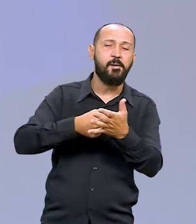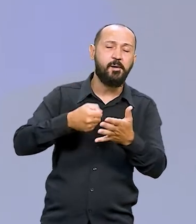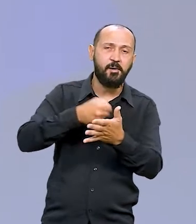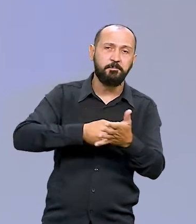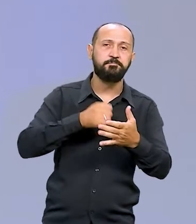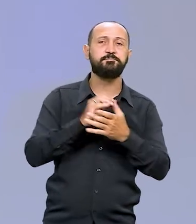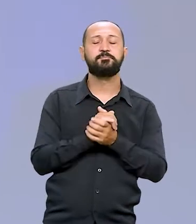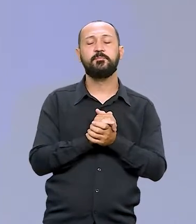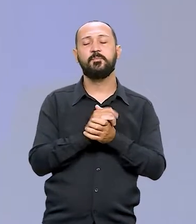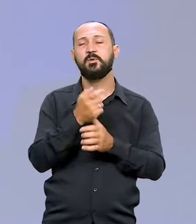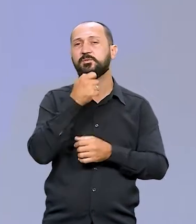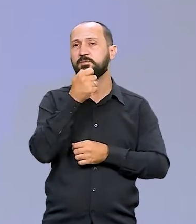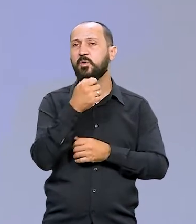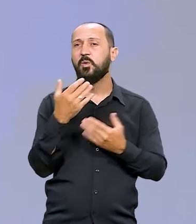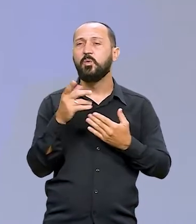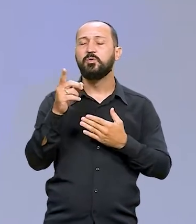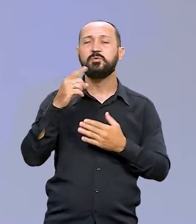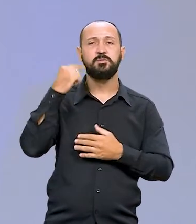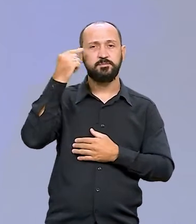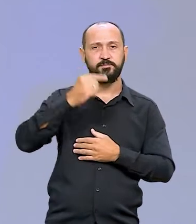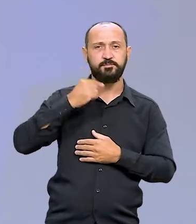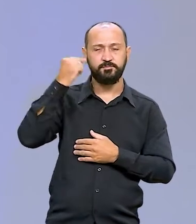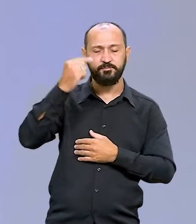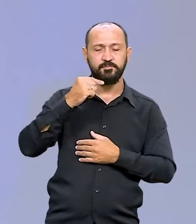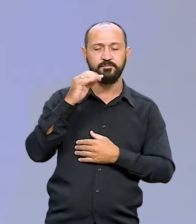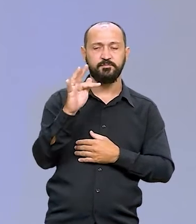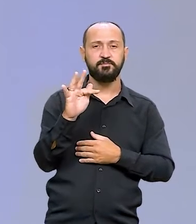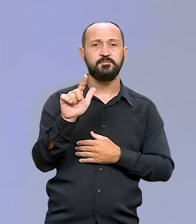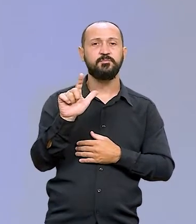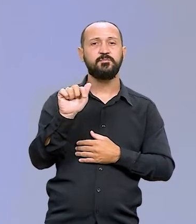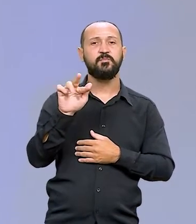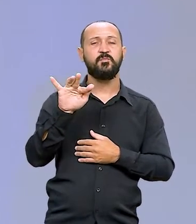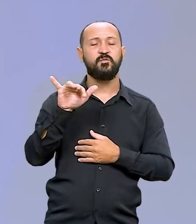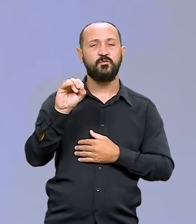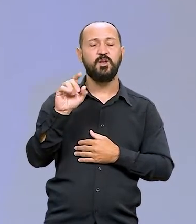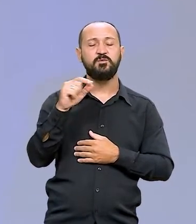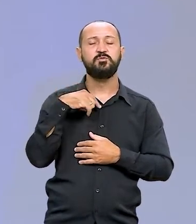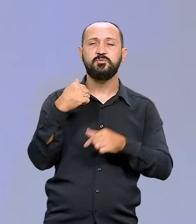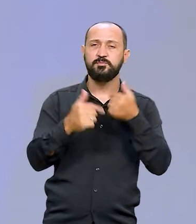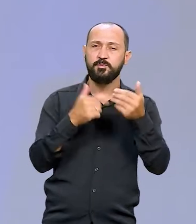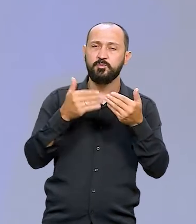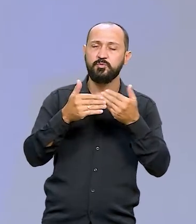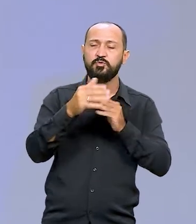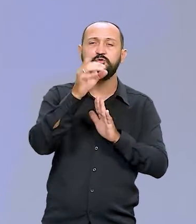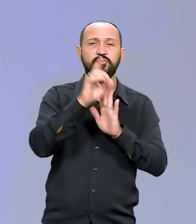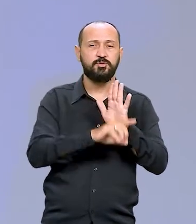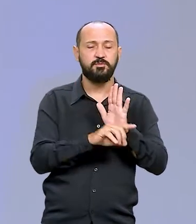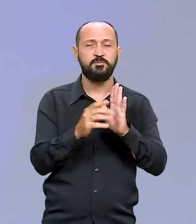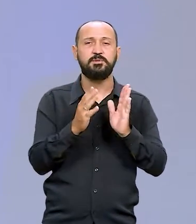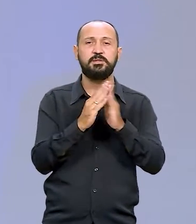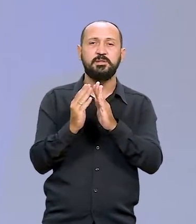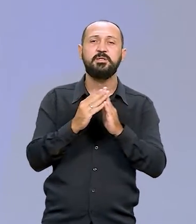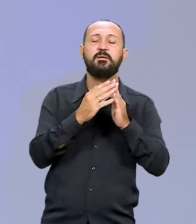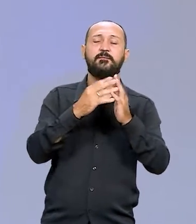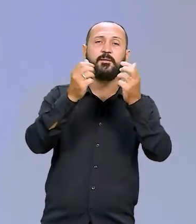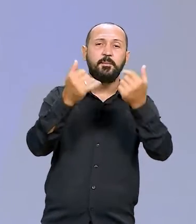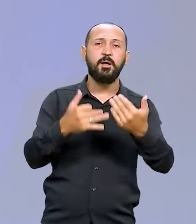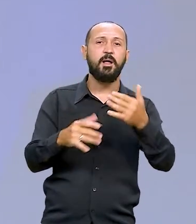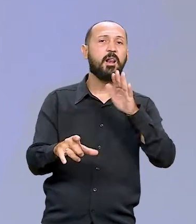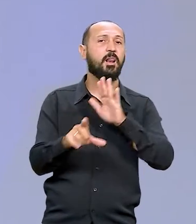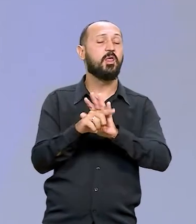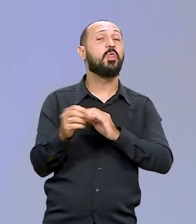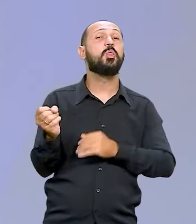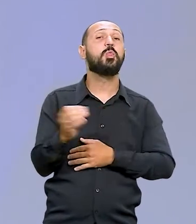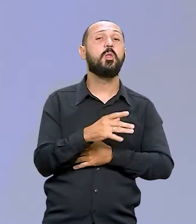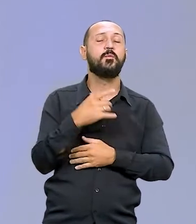de Garantias. Nosso entrevistado de hoje é o advogado Flávio Schekerdemian, que atua no direito imobiliário e vai explicar tudo sobre